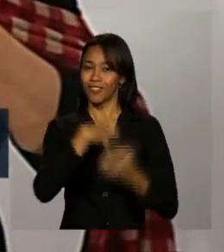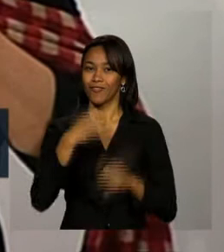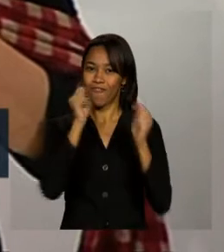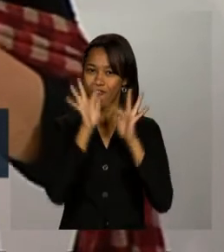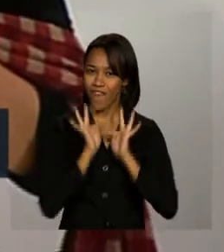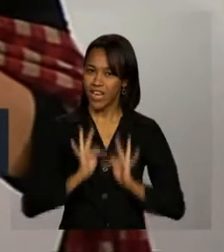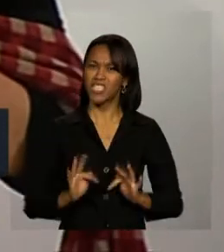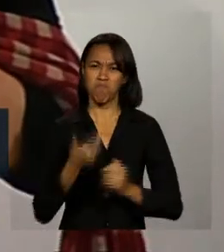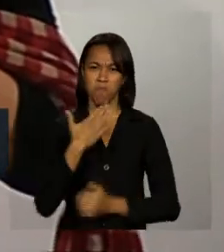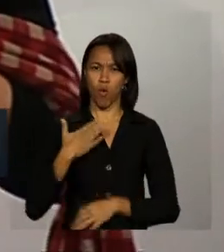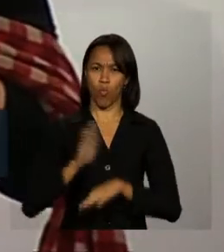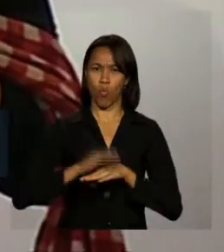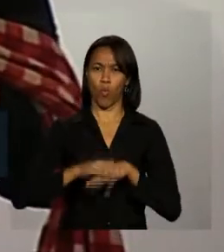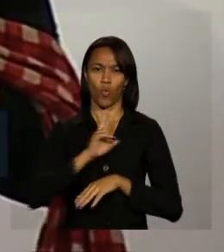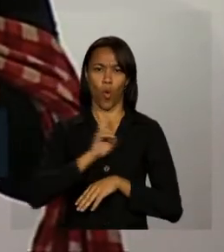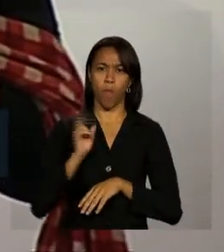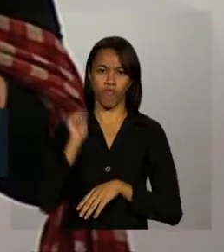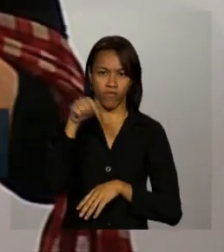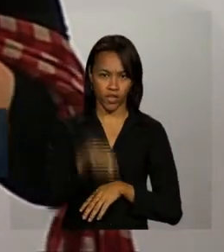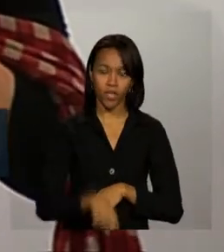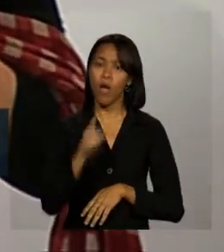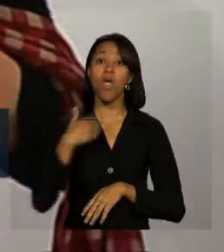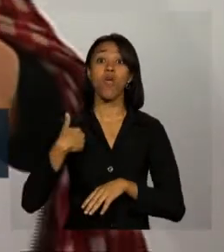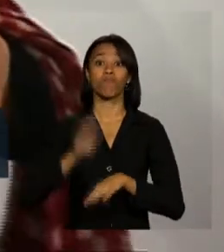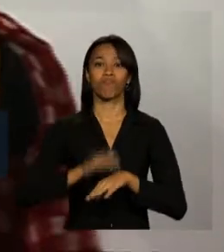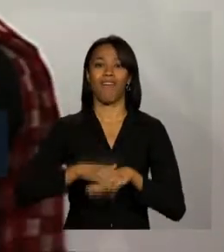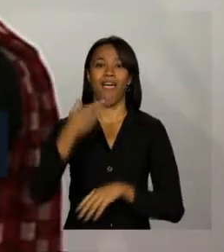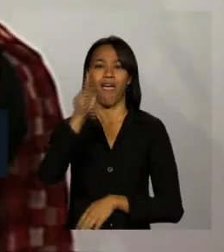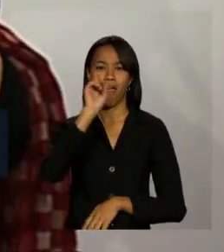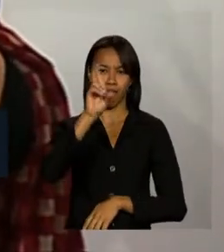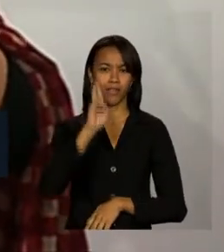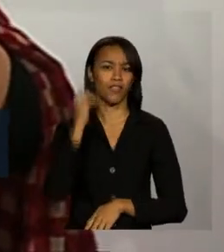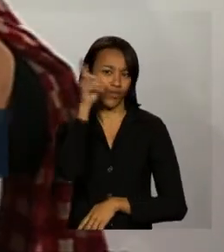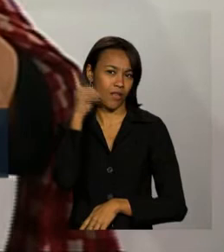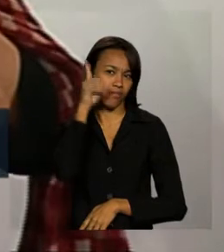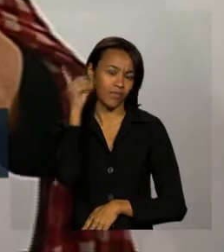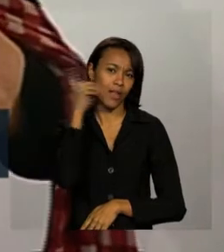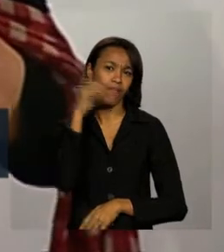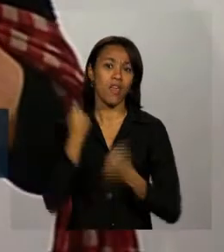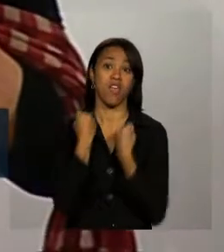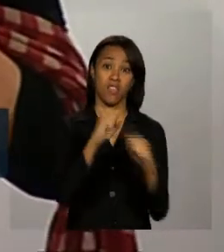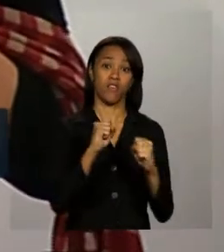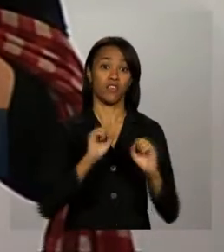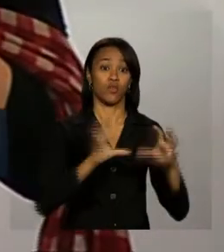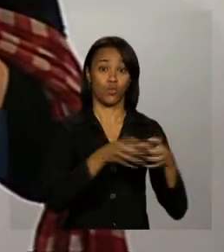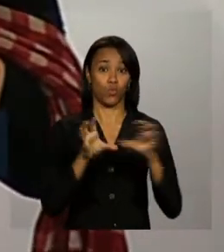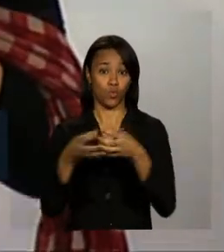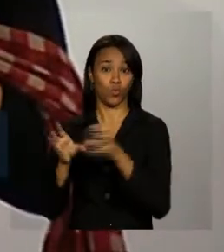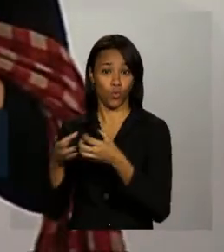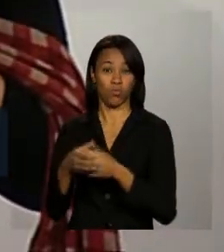venho apenas em meu nome para esta atividade. Aqui represento a Frente Parlamentar em Defesa das Comunidades